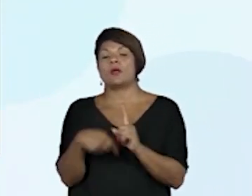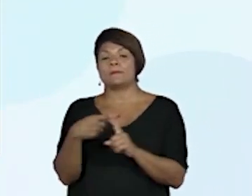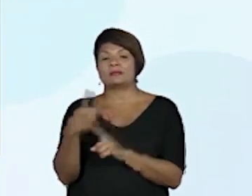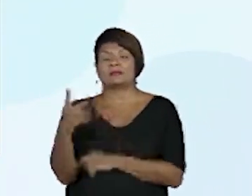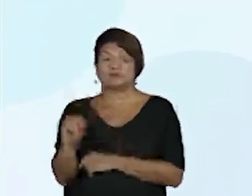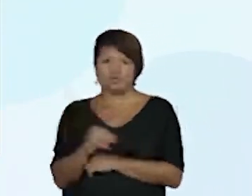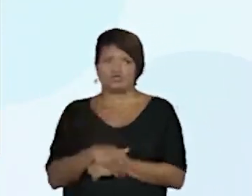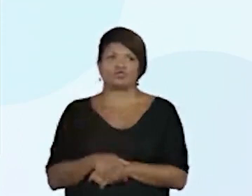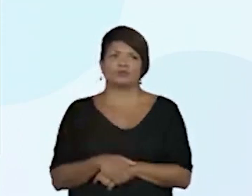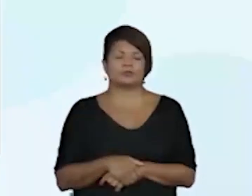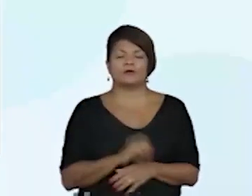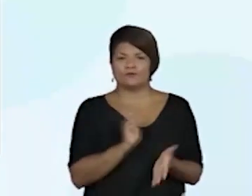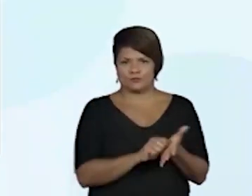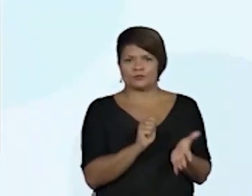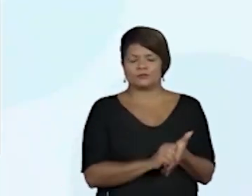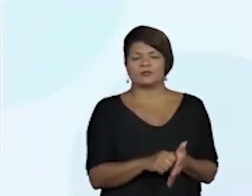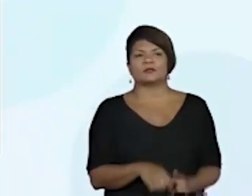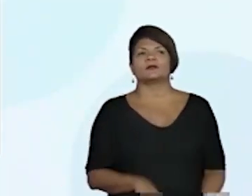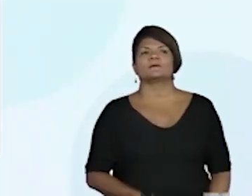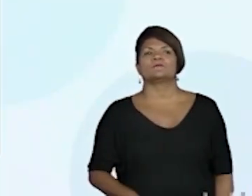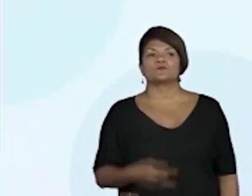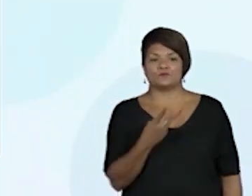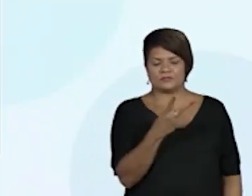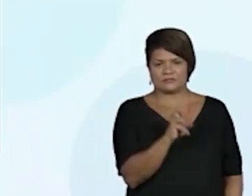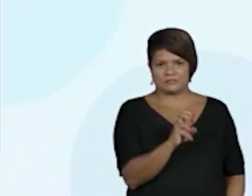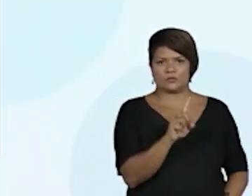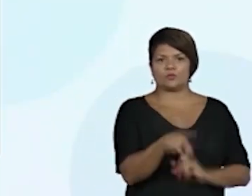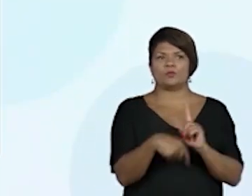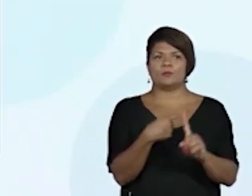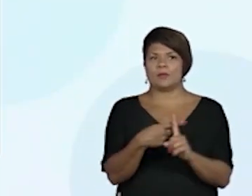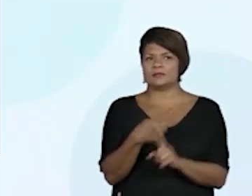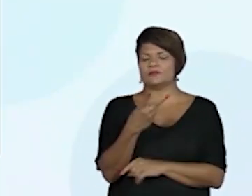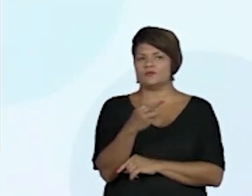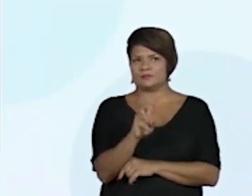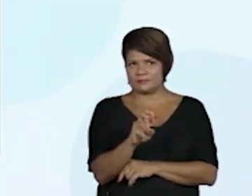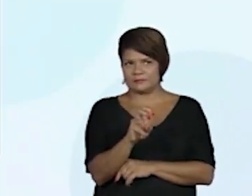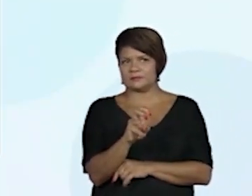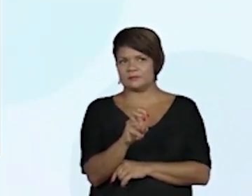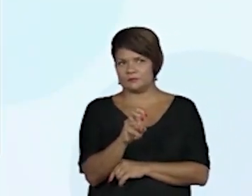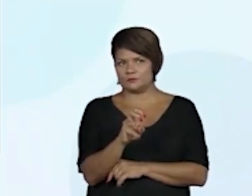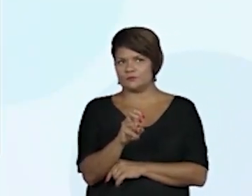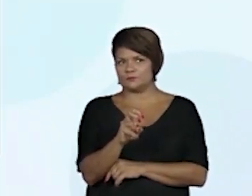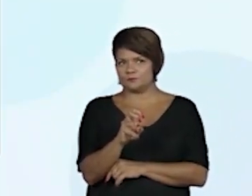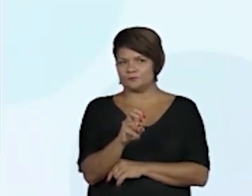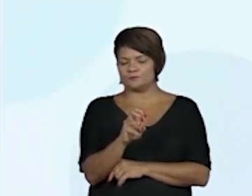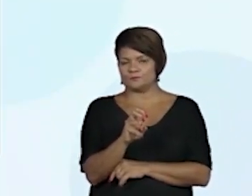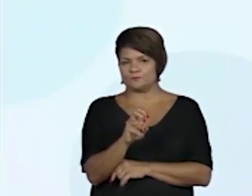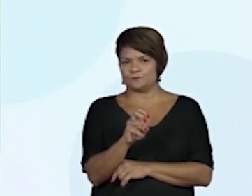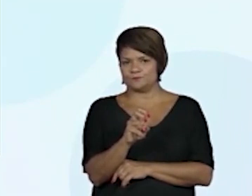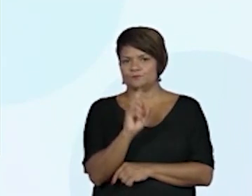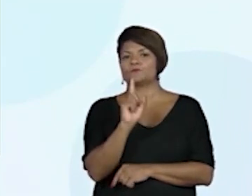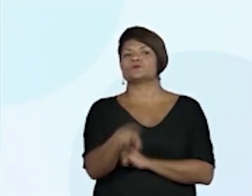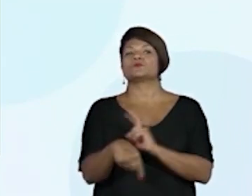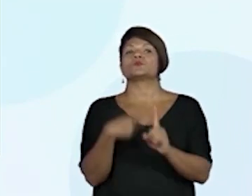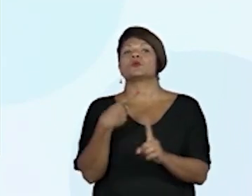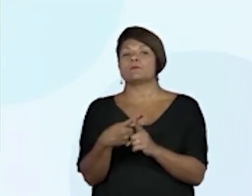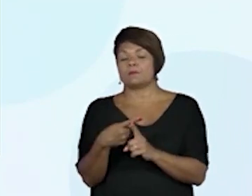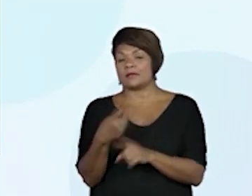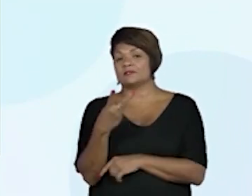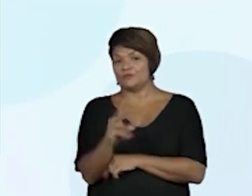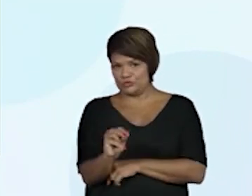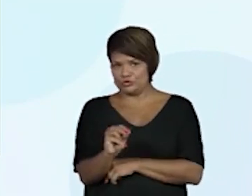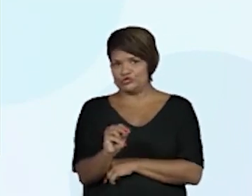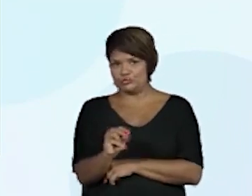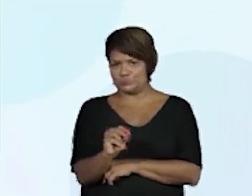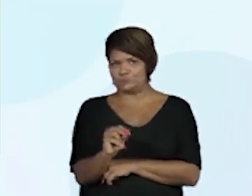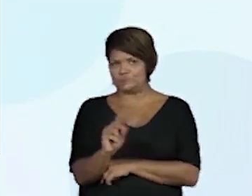colocar essa daí. Tá. Repete para mim, por favor. 25 mais 25. Mais 25. Mais